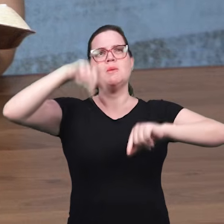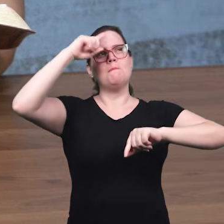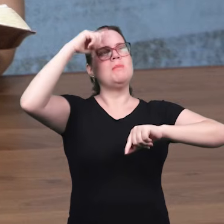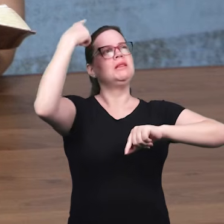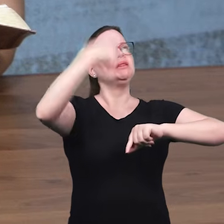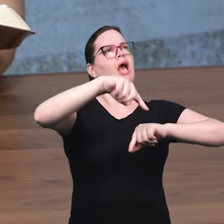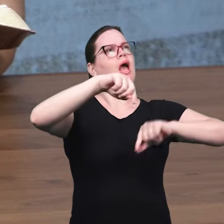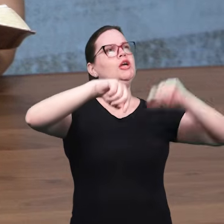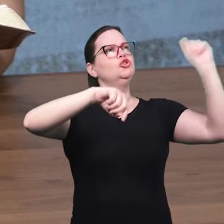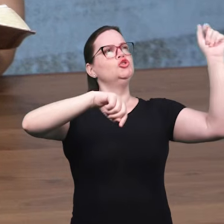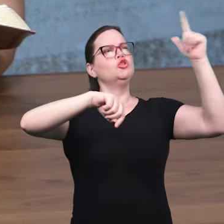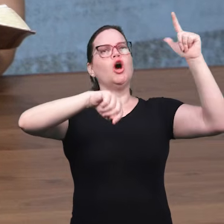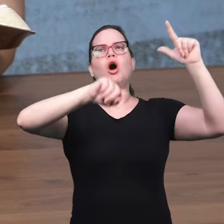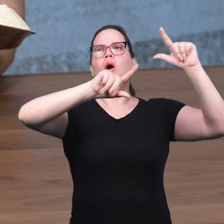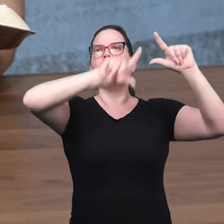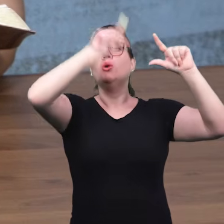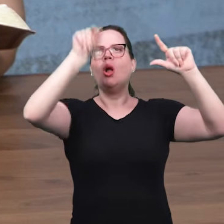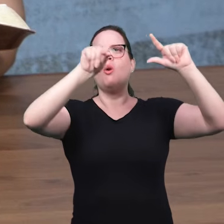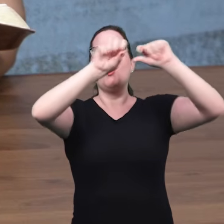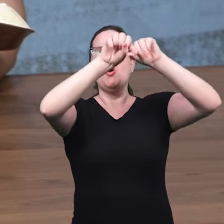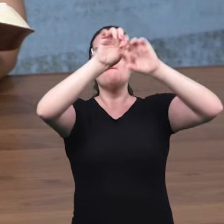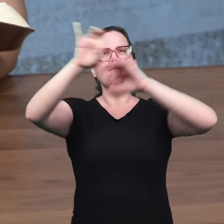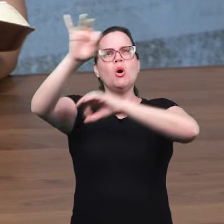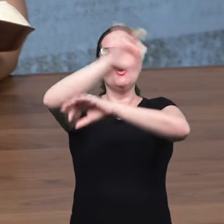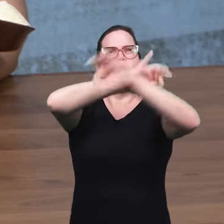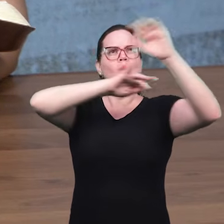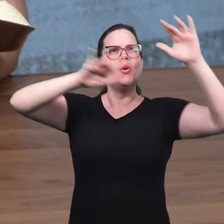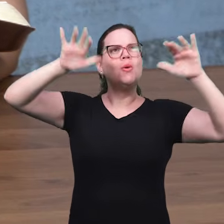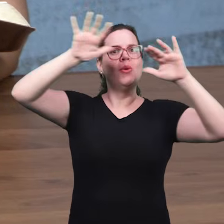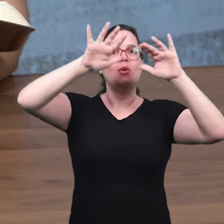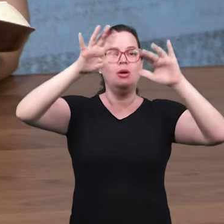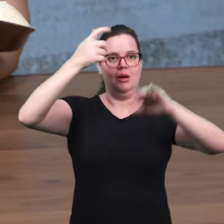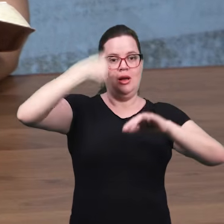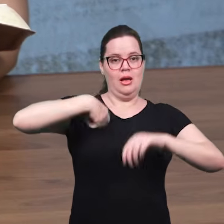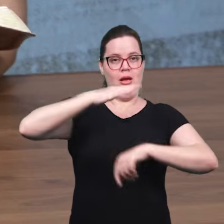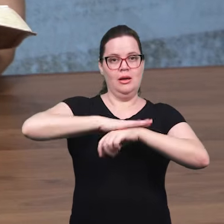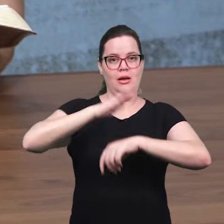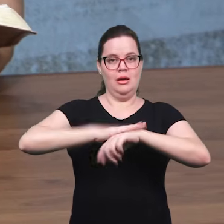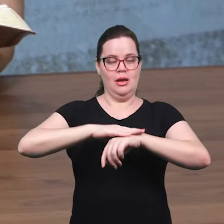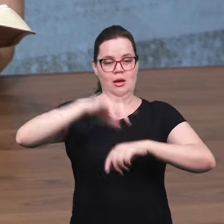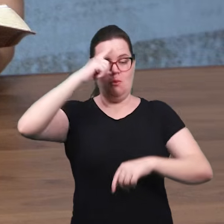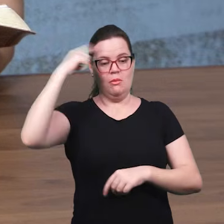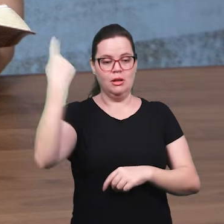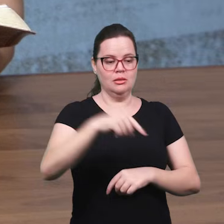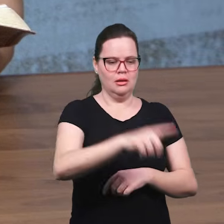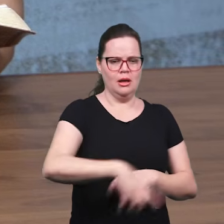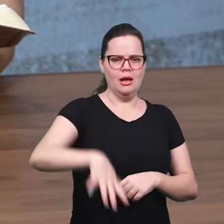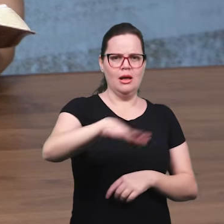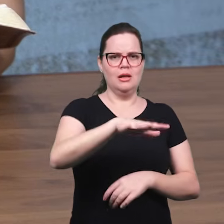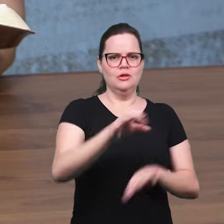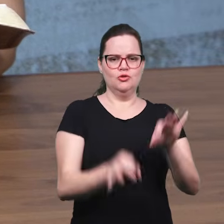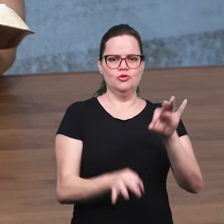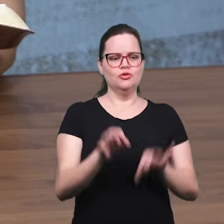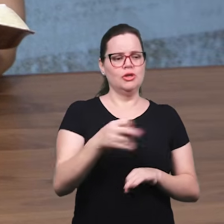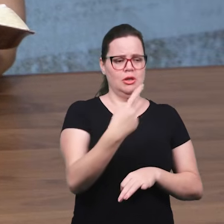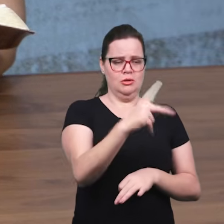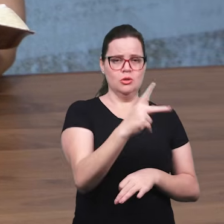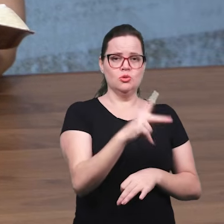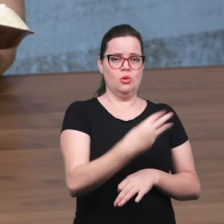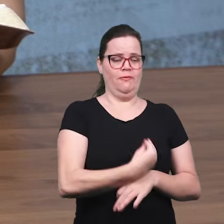ordens. Eu o despertei em justiça, e todos os seus caminhos